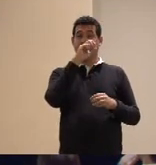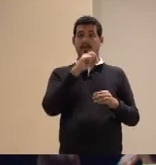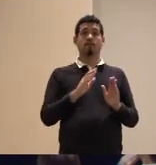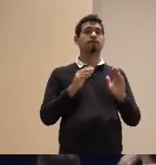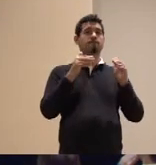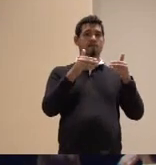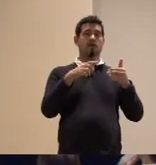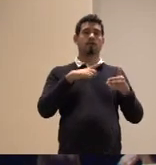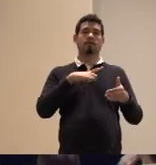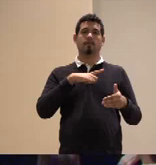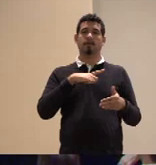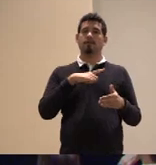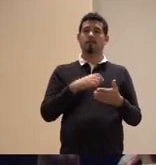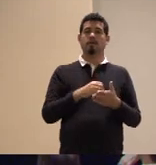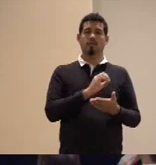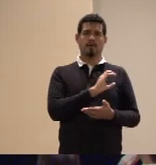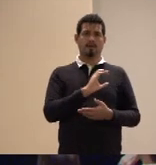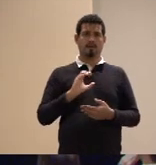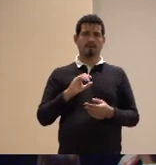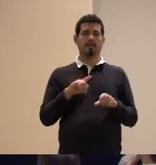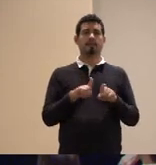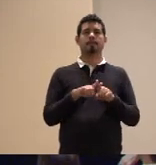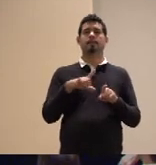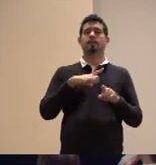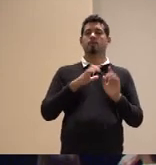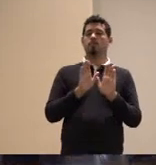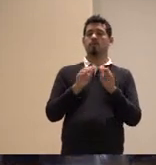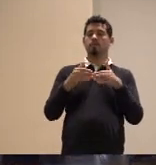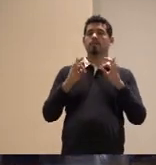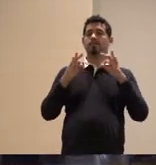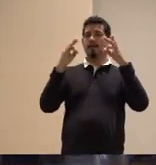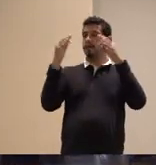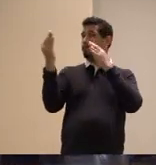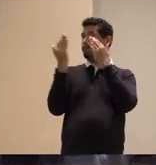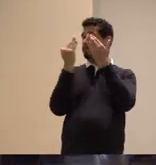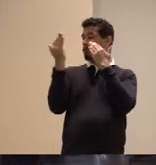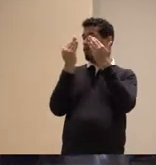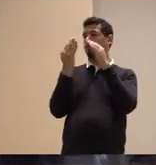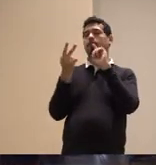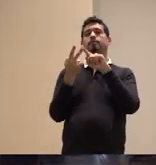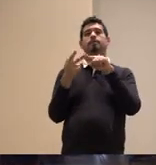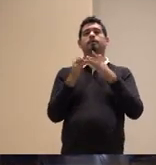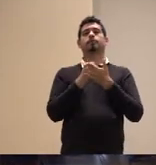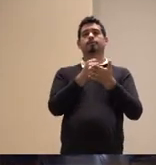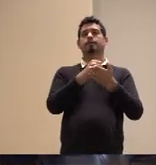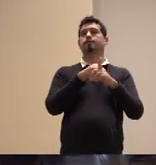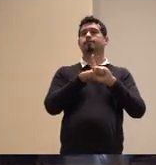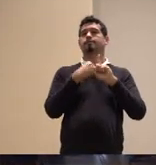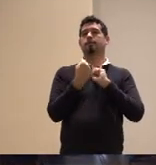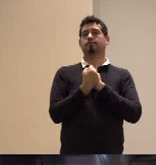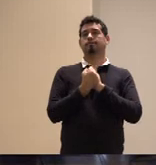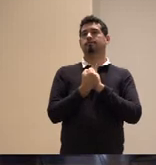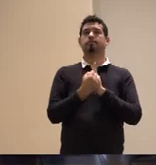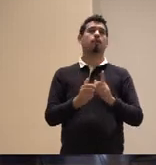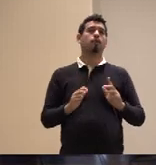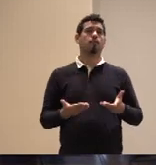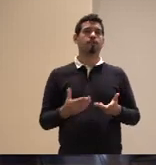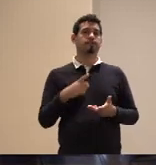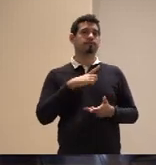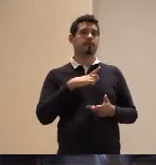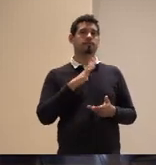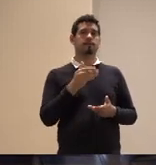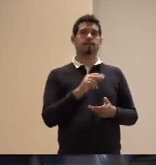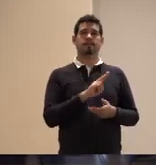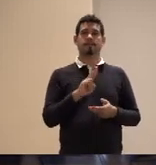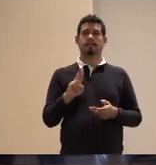sou a coordenadora e temos a equipe técnica, psicóloga e uma assistente social. Hoje eu tenho, a gente chama